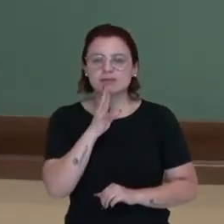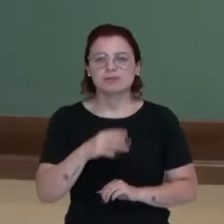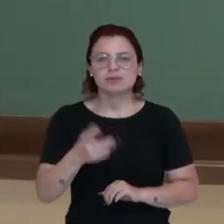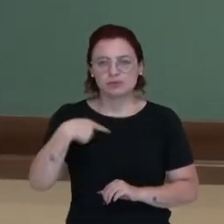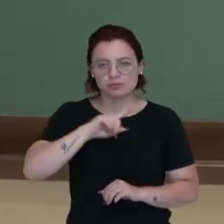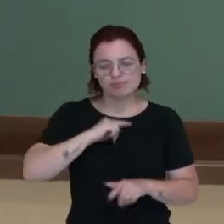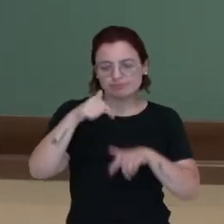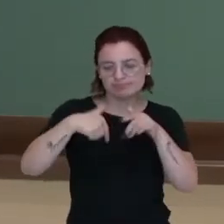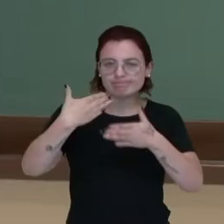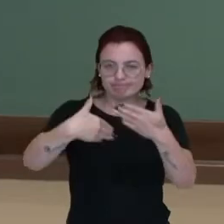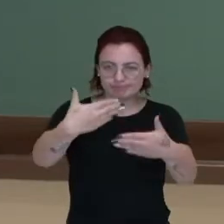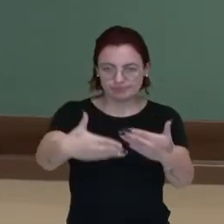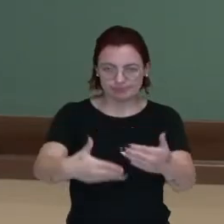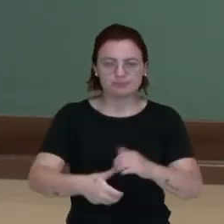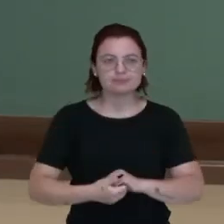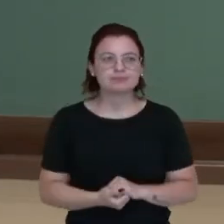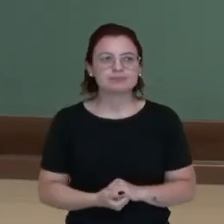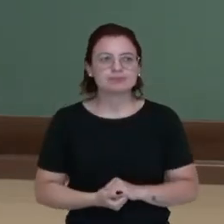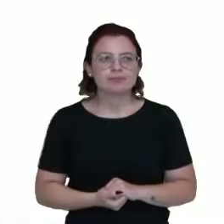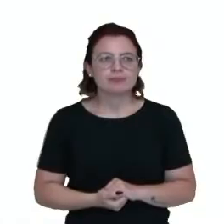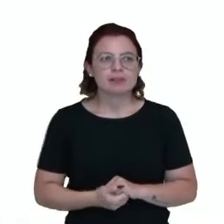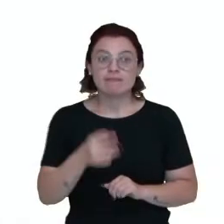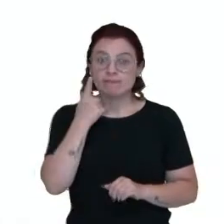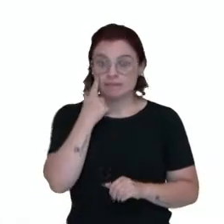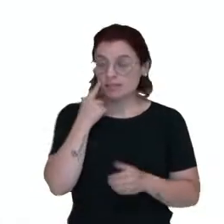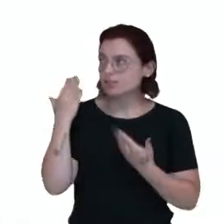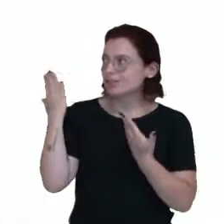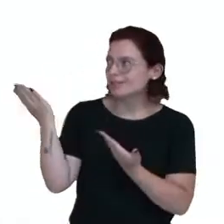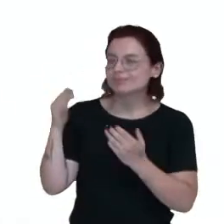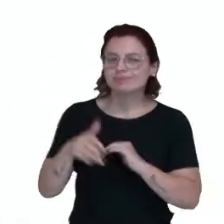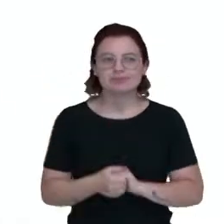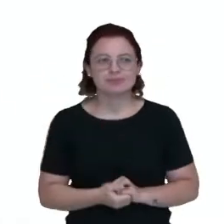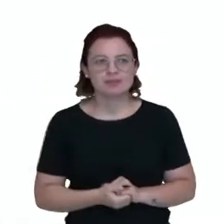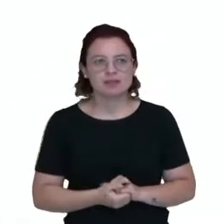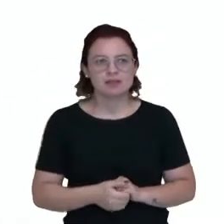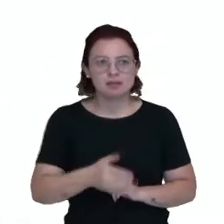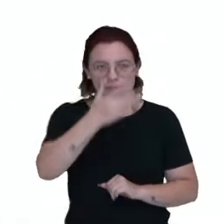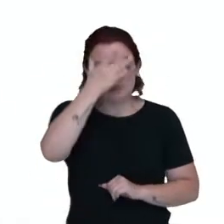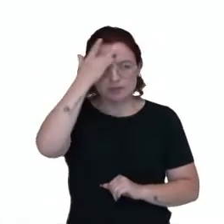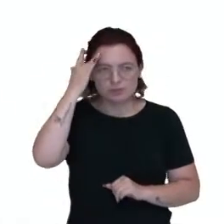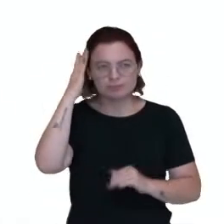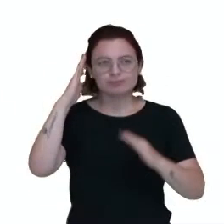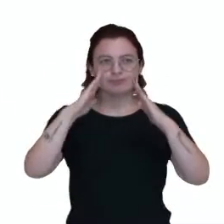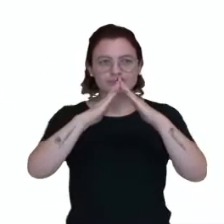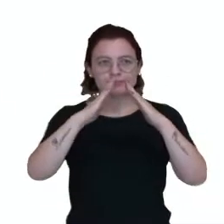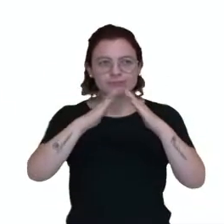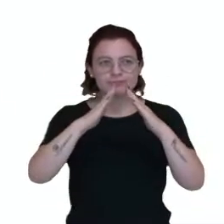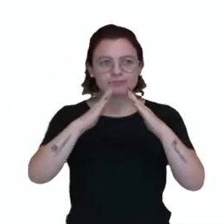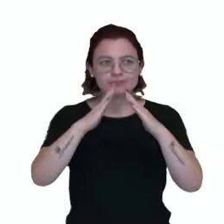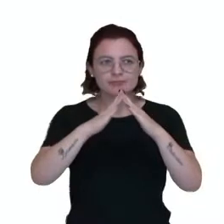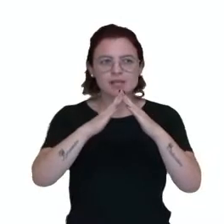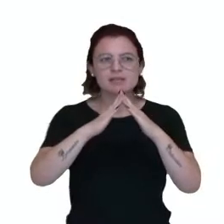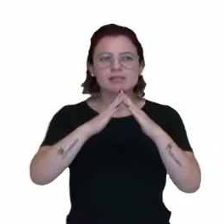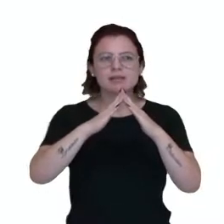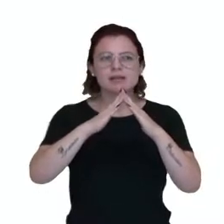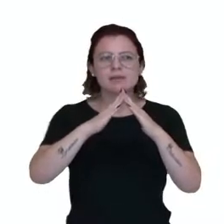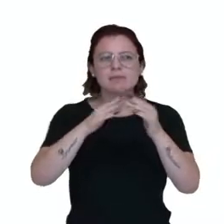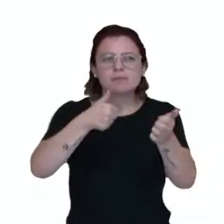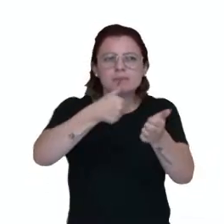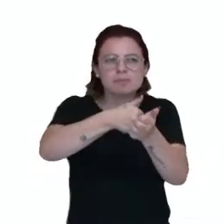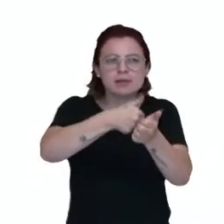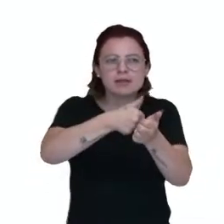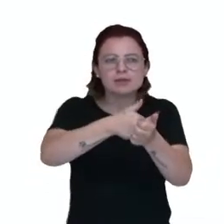estamos trabalhando. Veja aqui, ó. Moradores sobreviventes da tragédia que destruiu aproximadamente